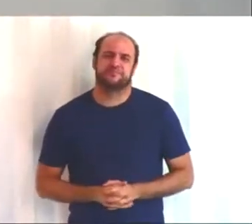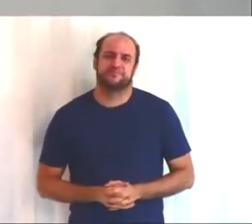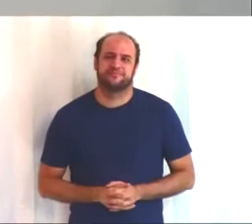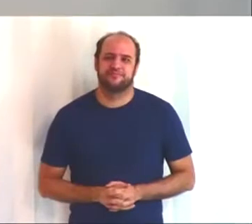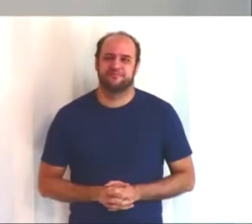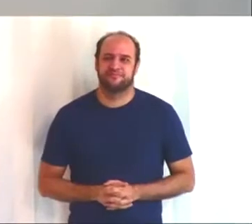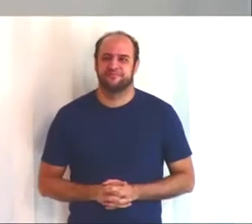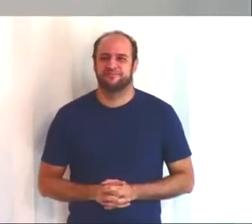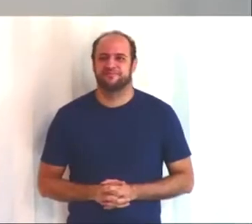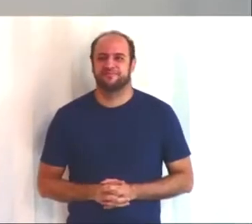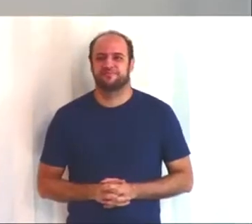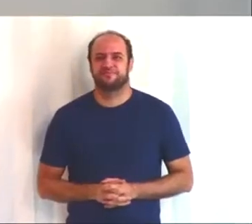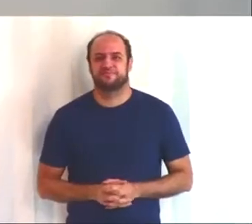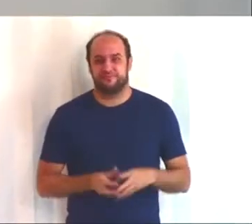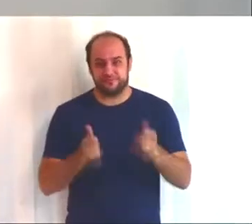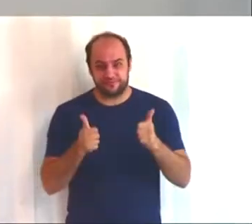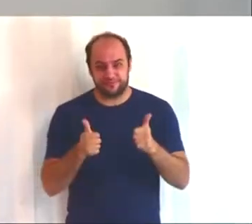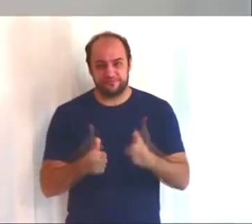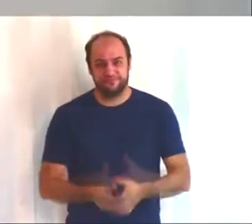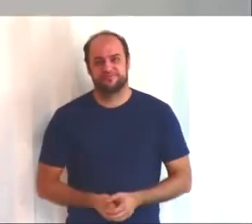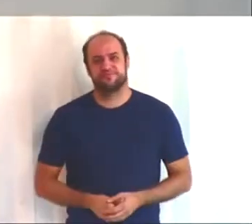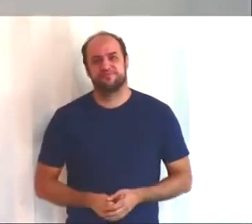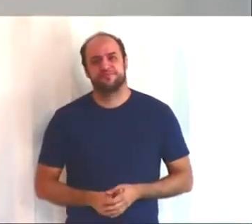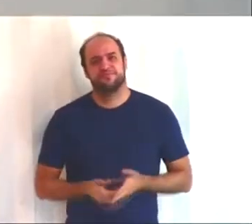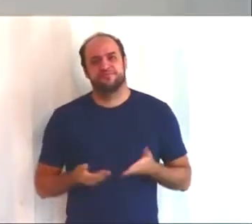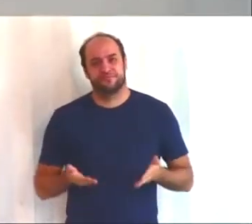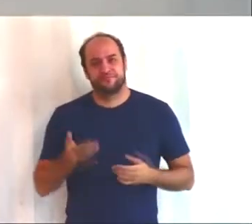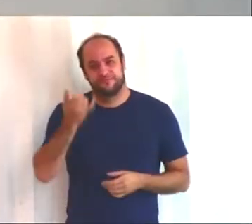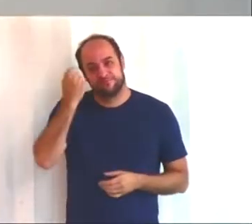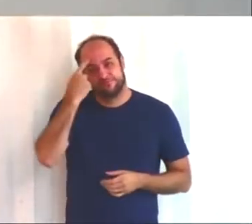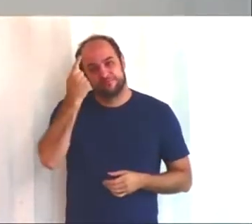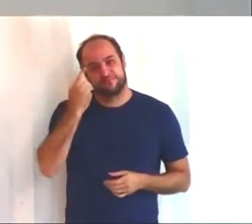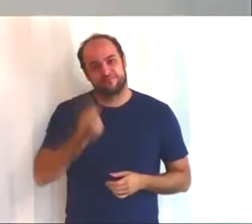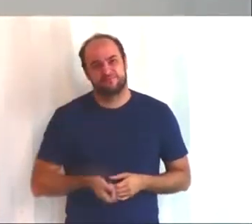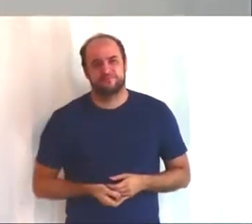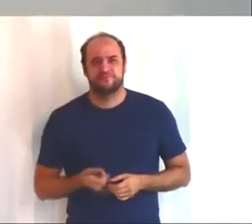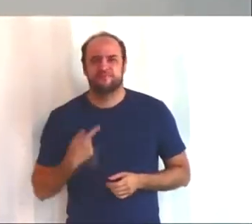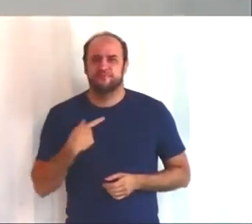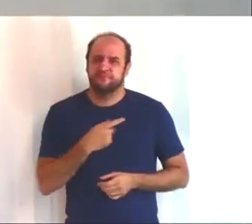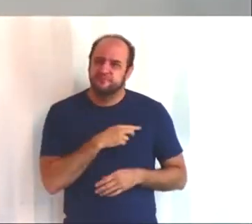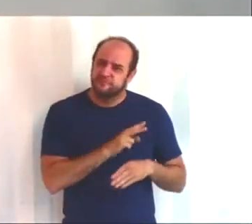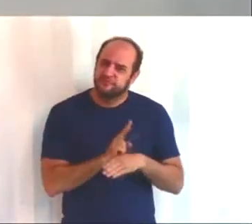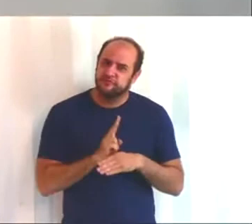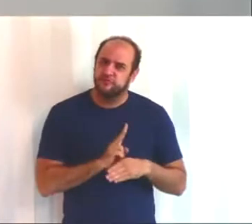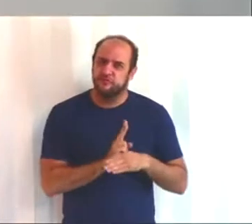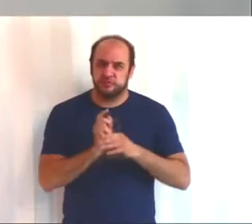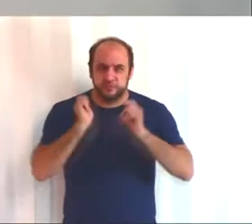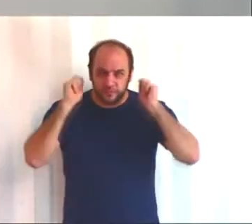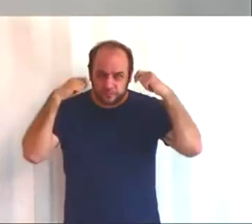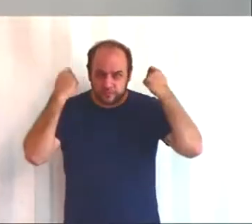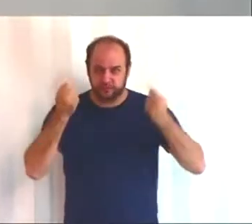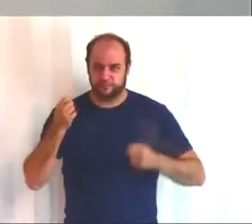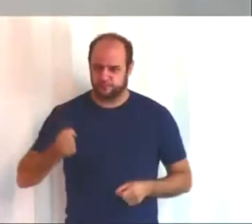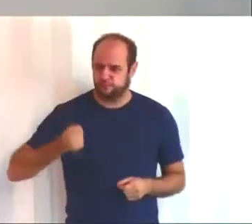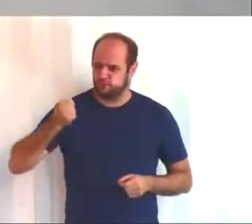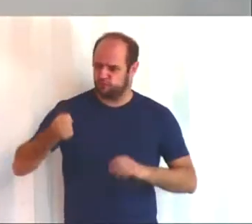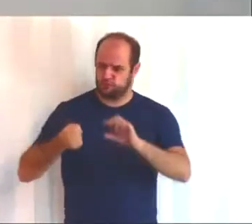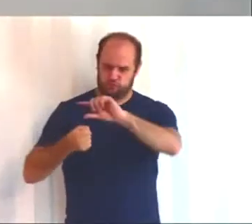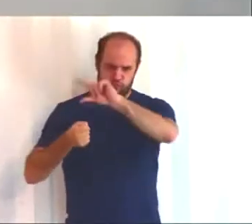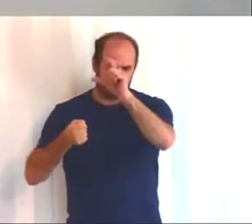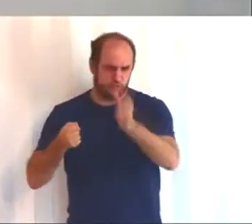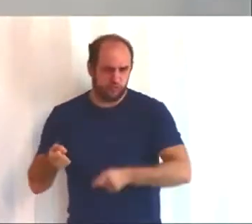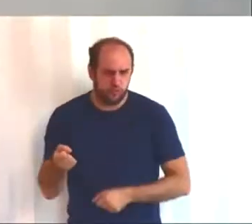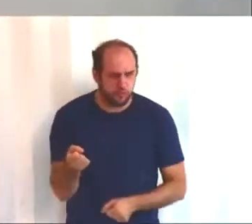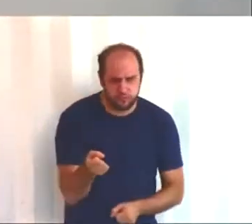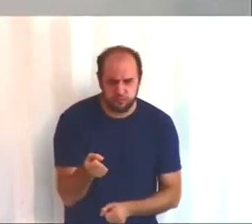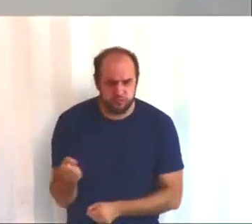minha cabeça. Tá bom, crianças? Essa é a ideia. O pastor cuidando das ovelhas com um cajado diante dos